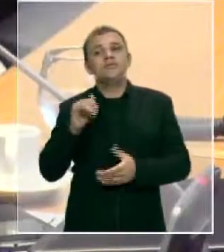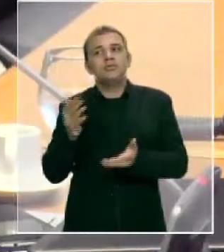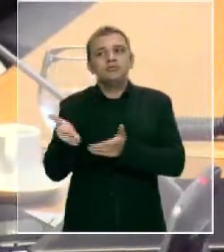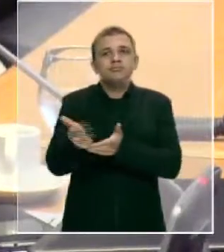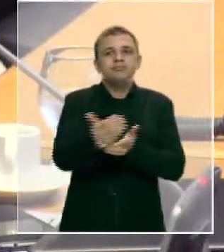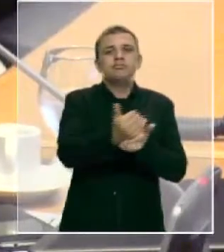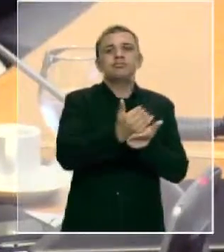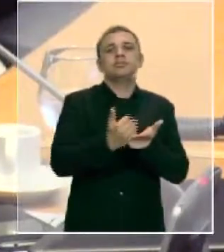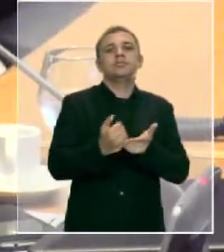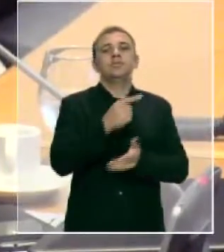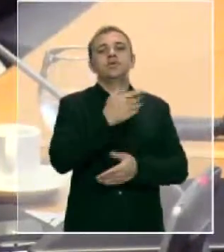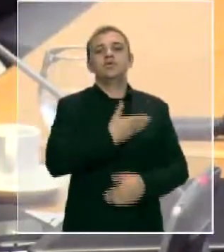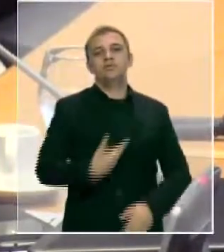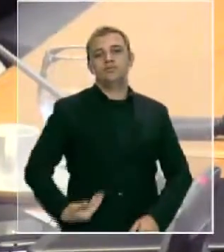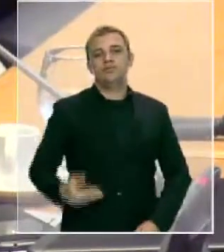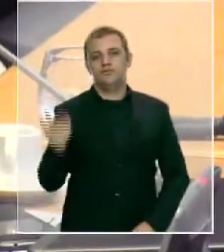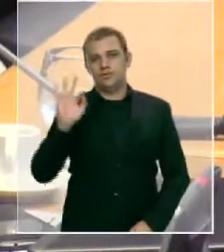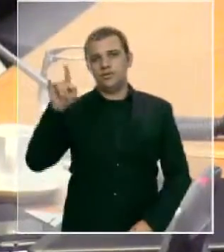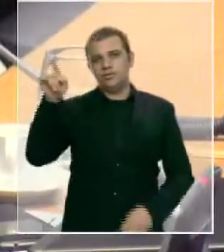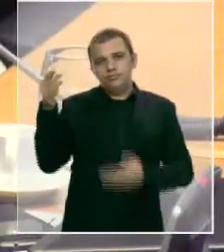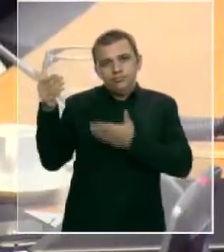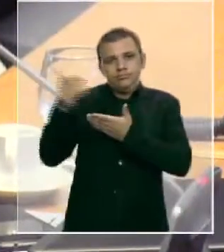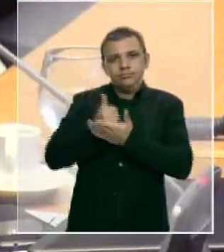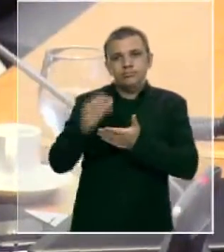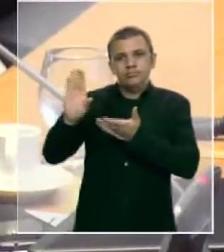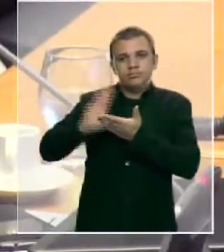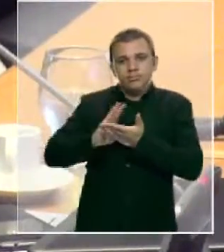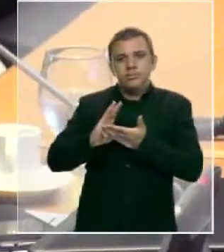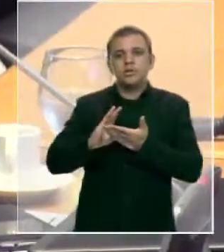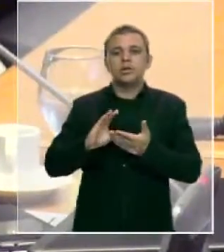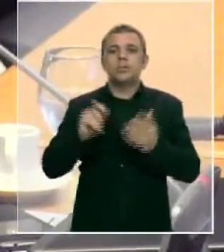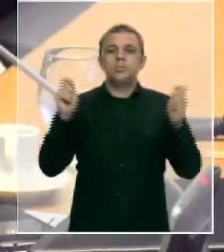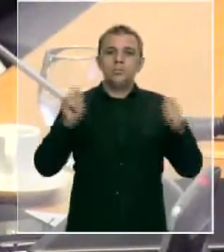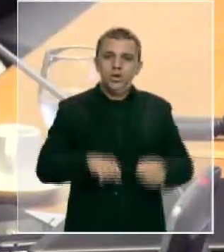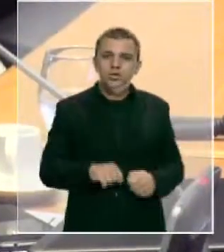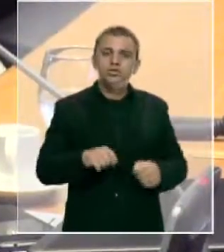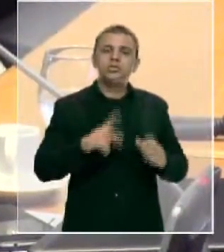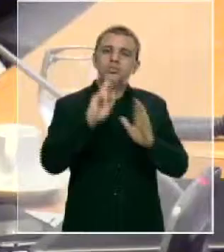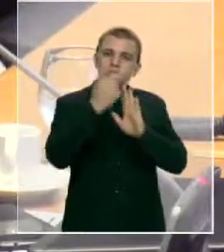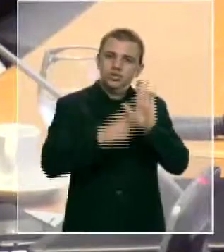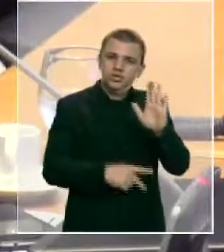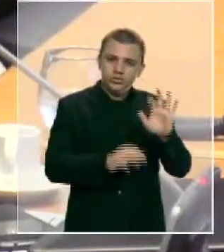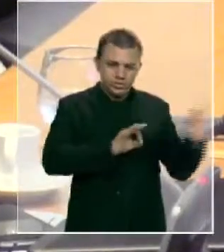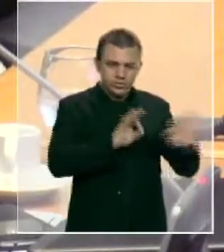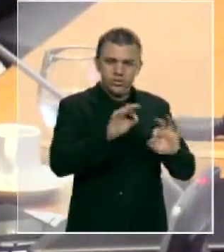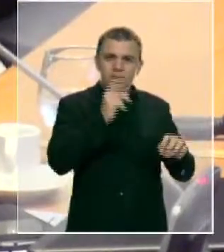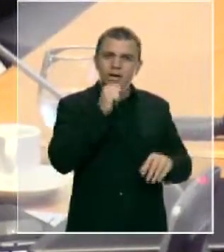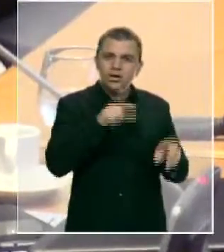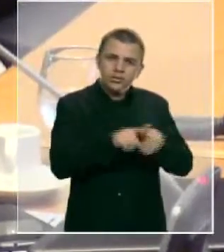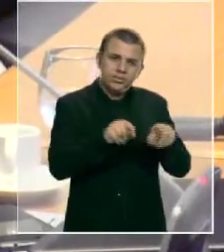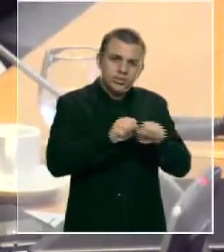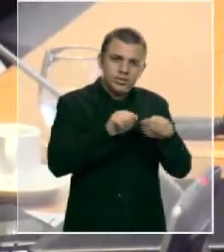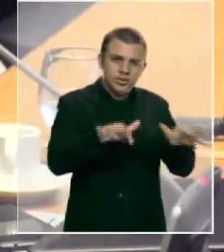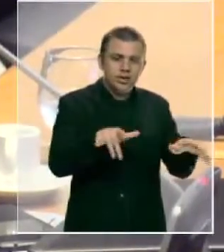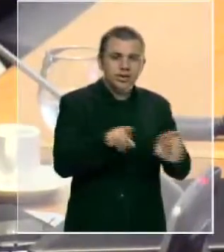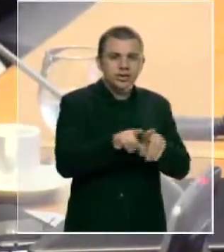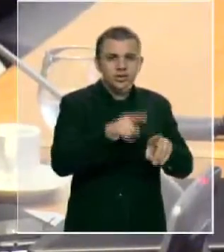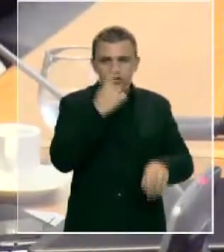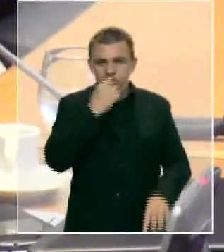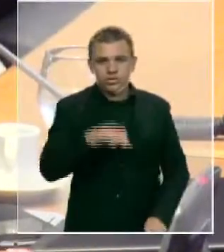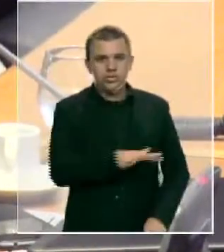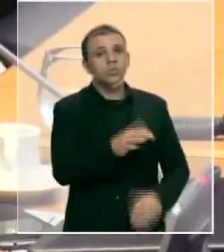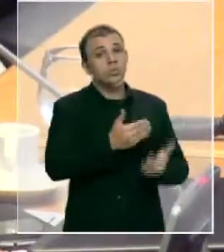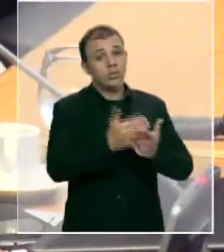federal, para colocar em prática esse projeto aí de concepção de abastecimento de água e de esgotamento sanitário, que foi iniciado na nossa gestão.